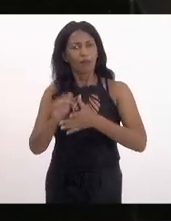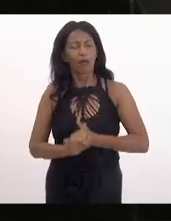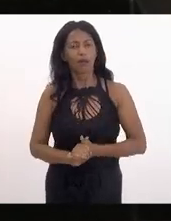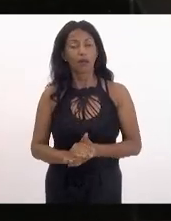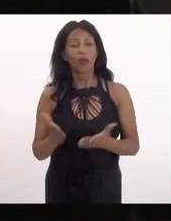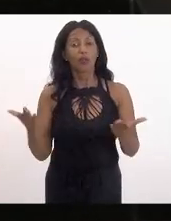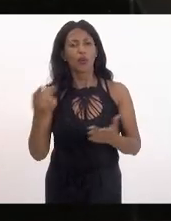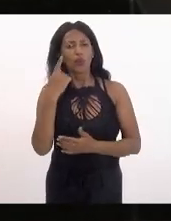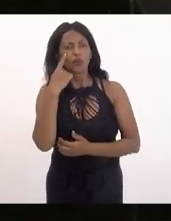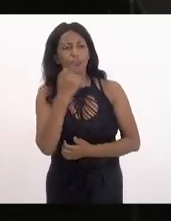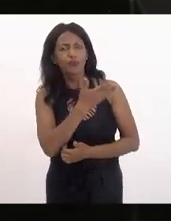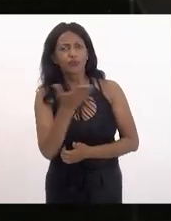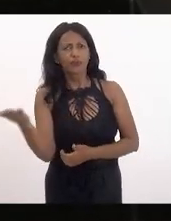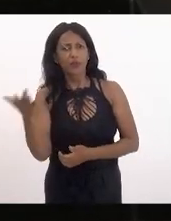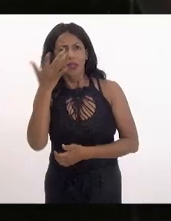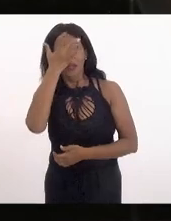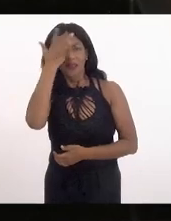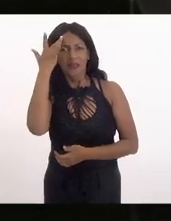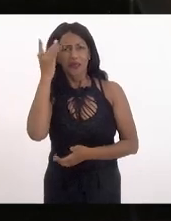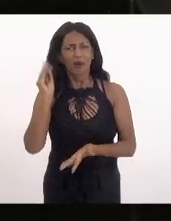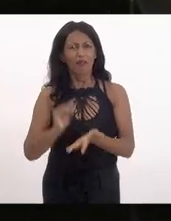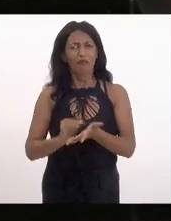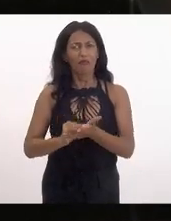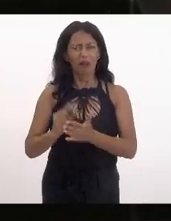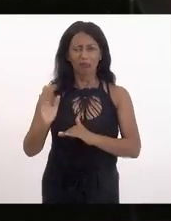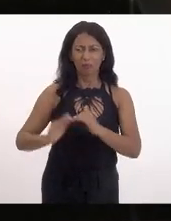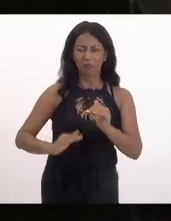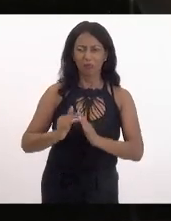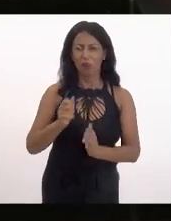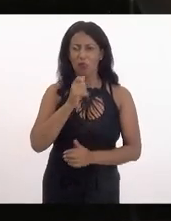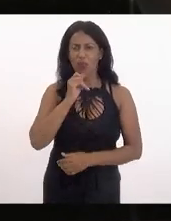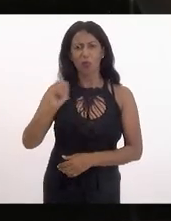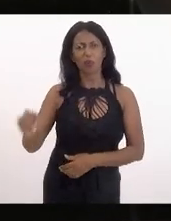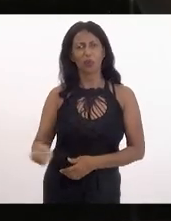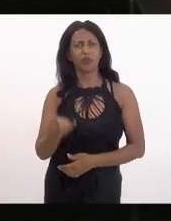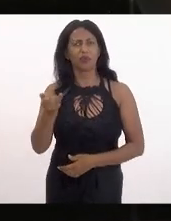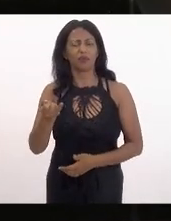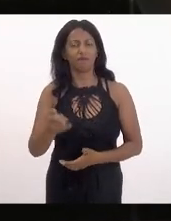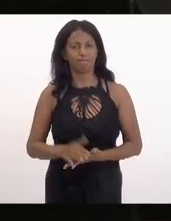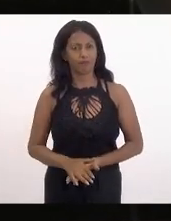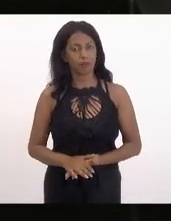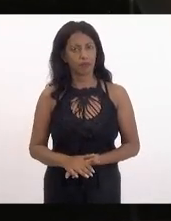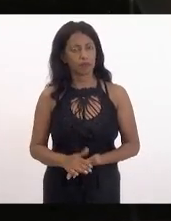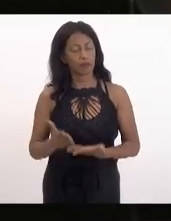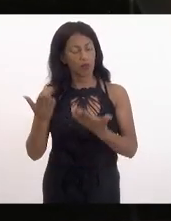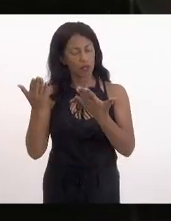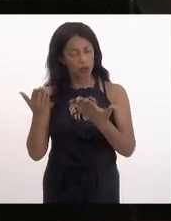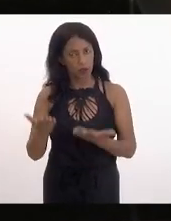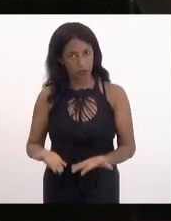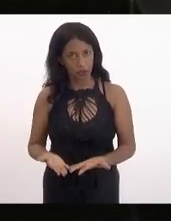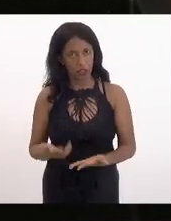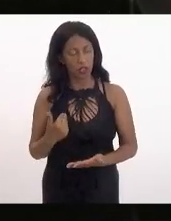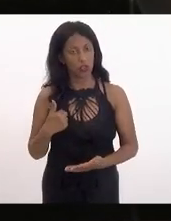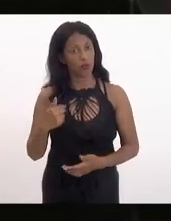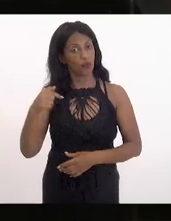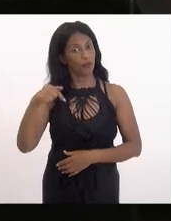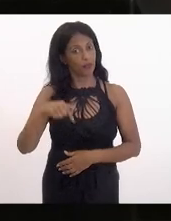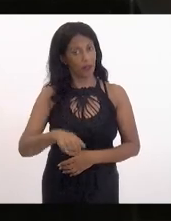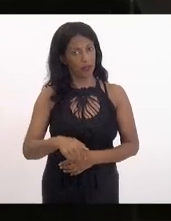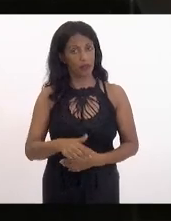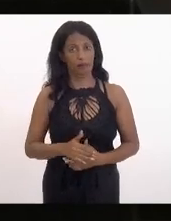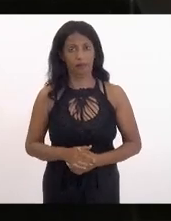e hoje o que vemos é as pessoas isso Preparadas sem oportunidade gente vão estar